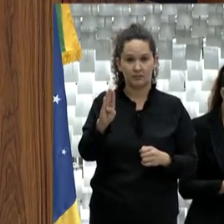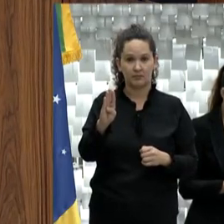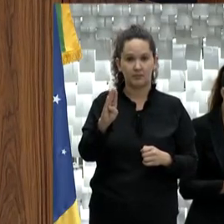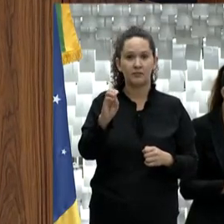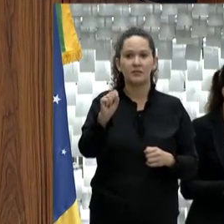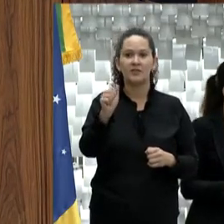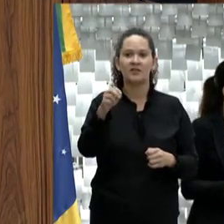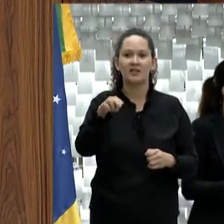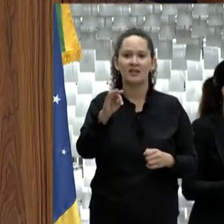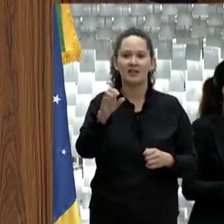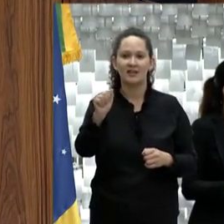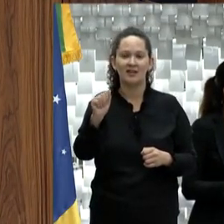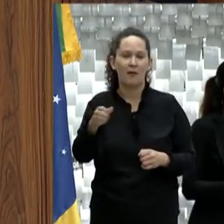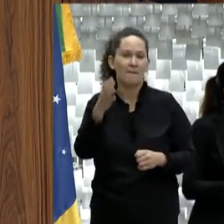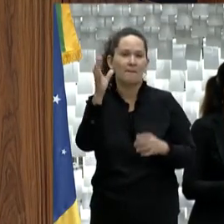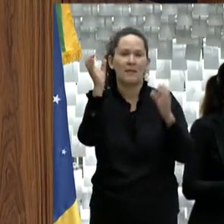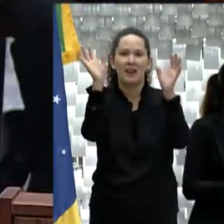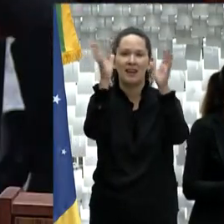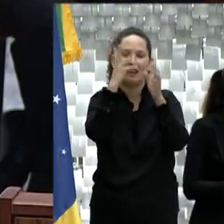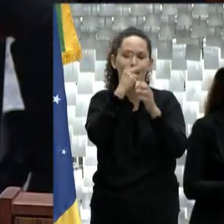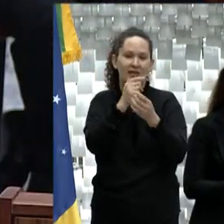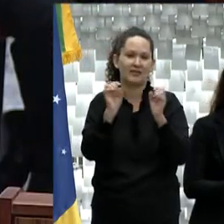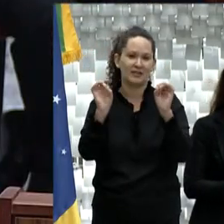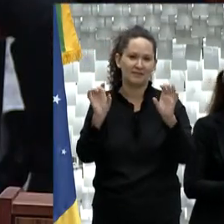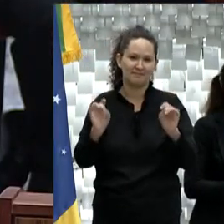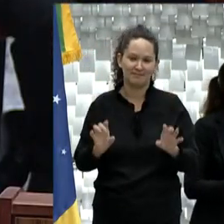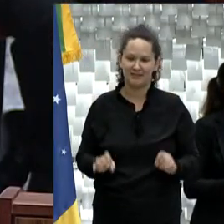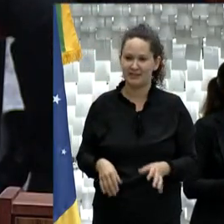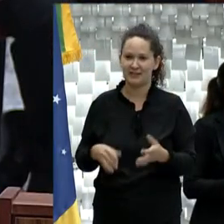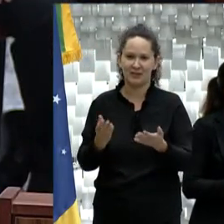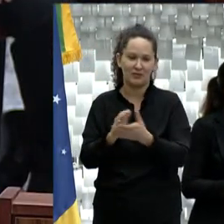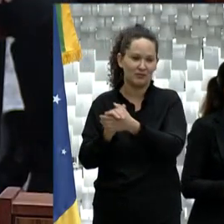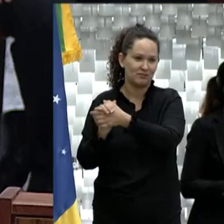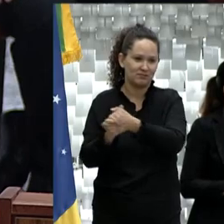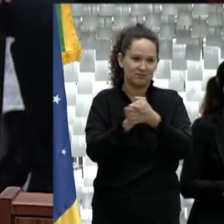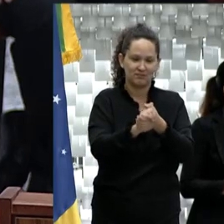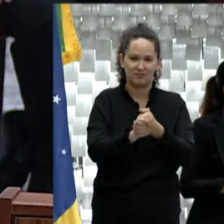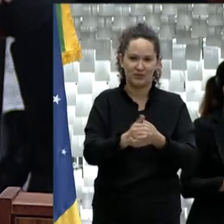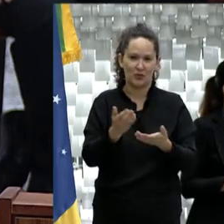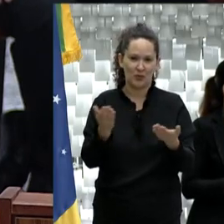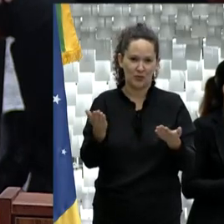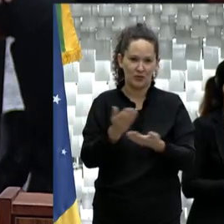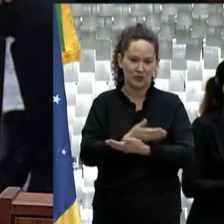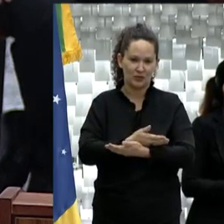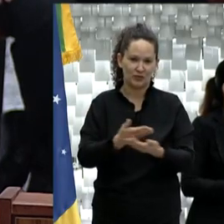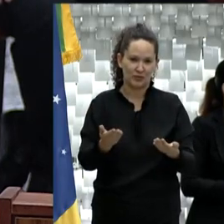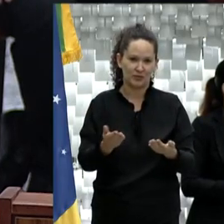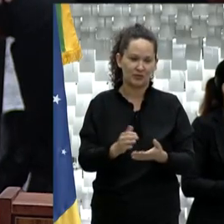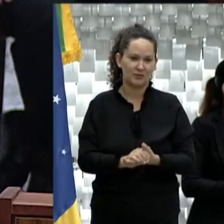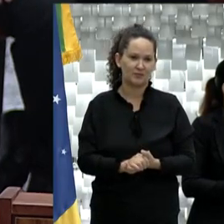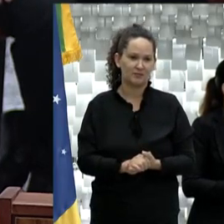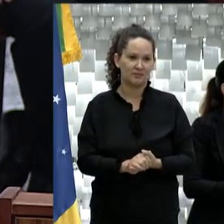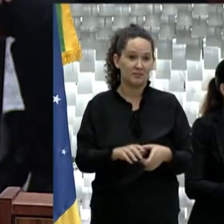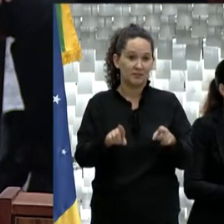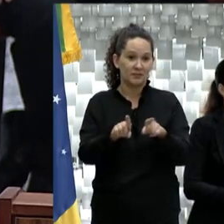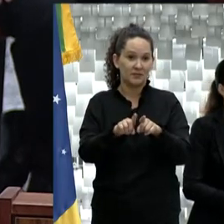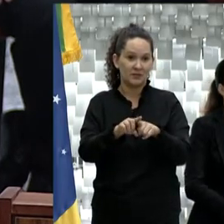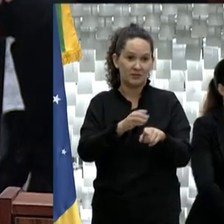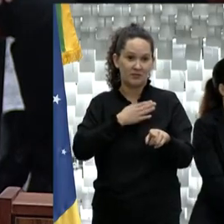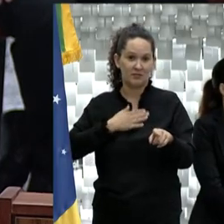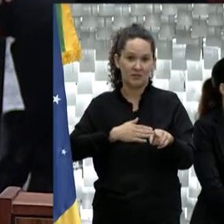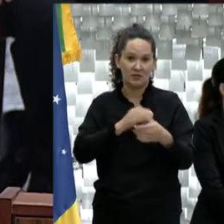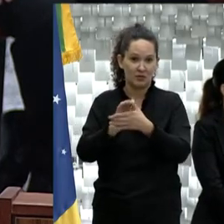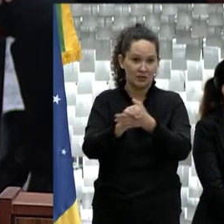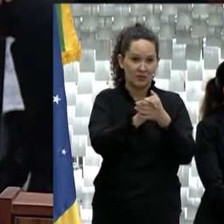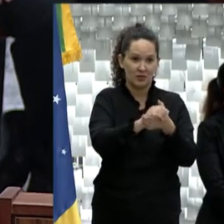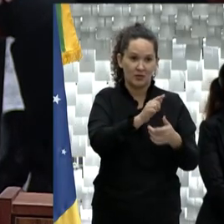hoje fez uma belíssima saudação à Corte Suprema em sua estreia naquela tribuna. E também gostaria de